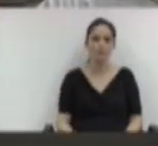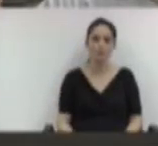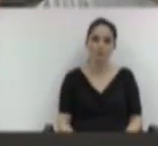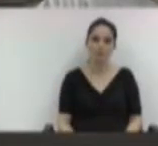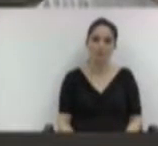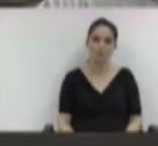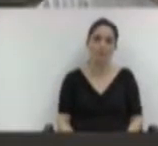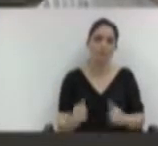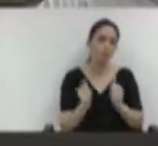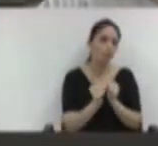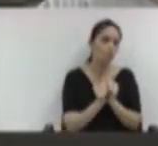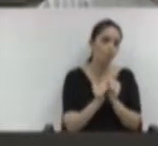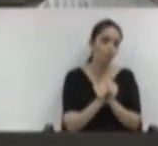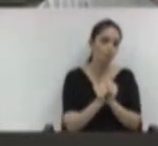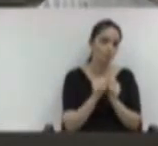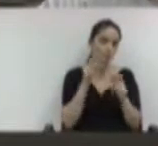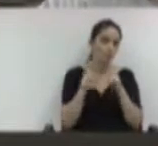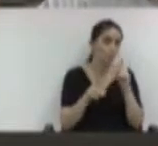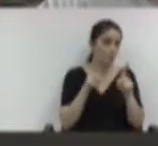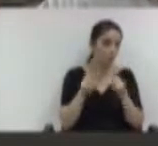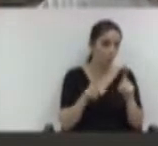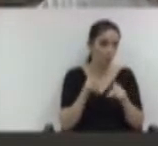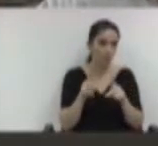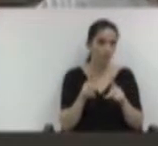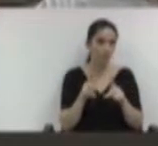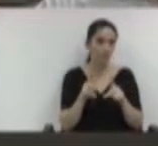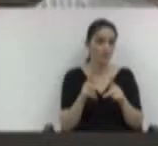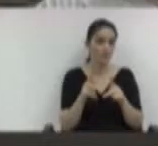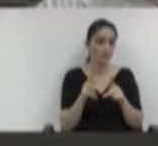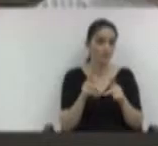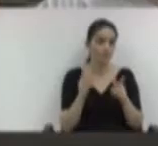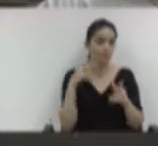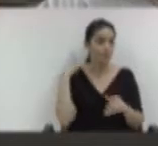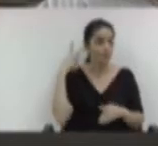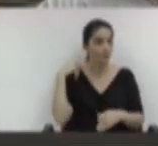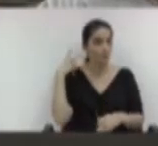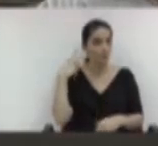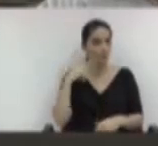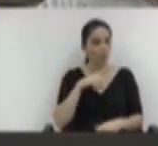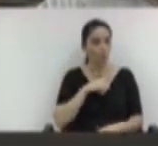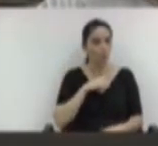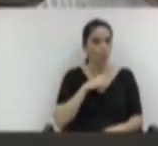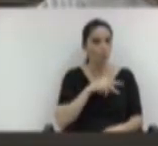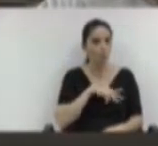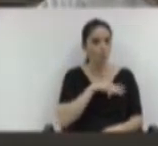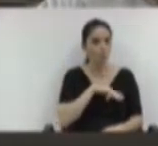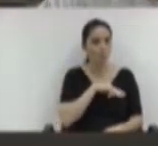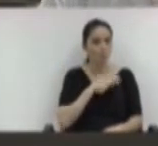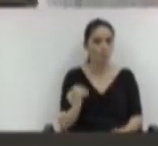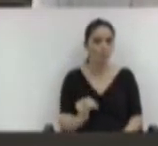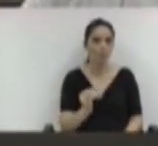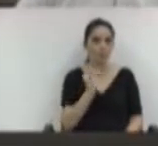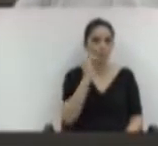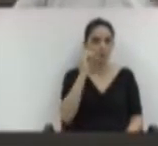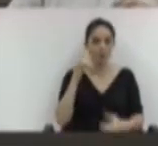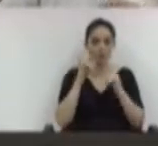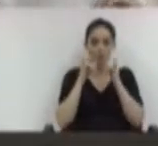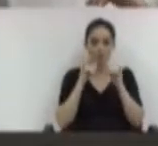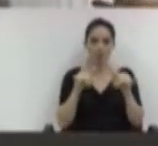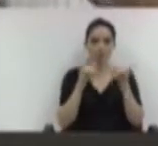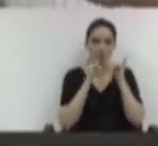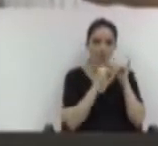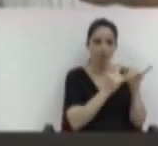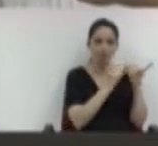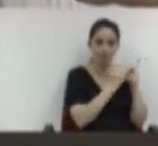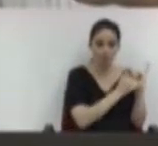com a população, senhor presidente. Nós temos uma missão muito grande de estar divulgando, de estar